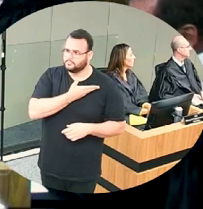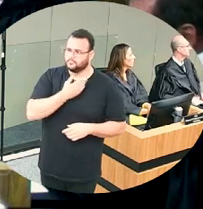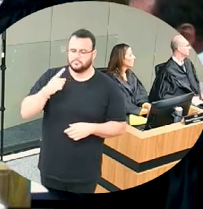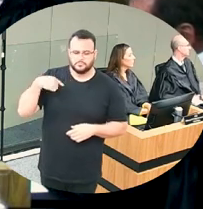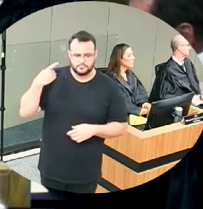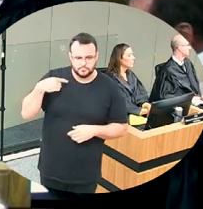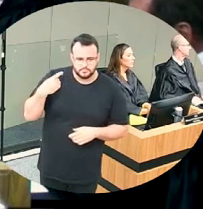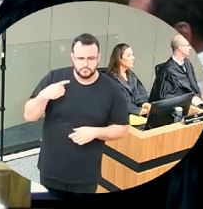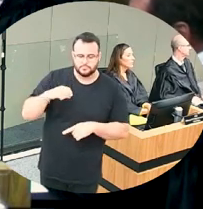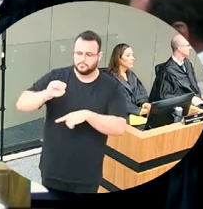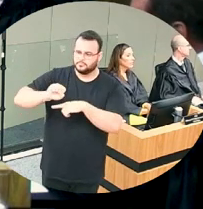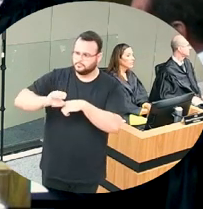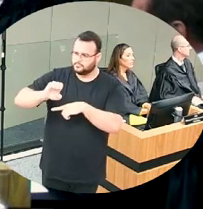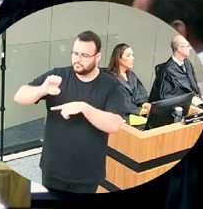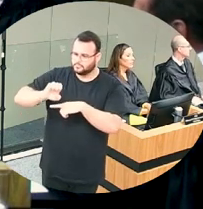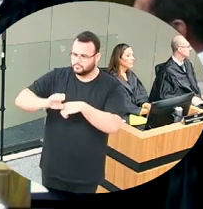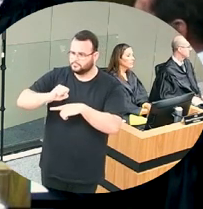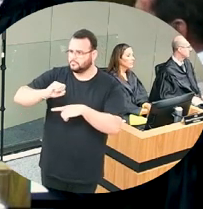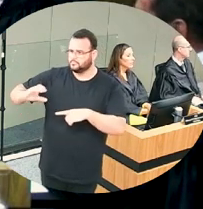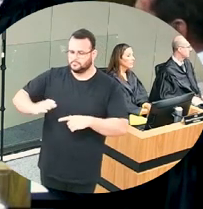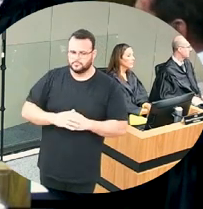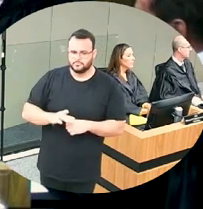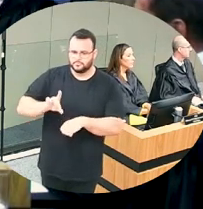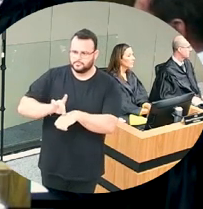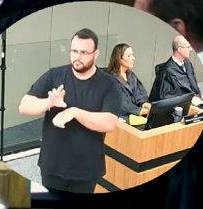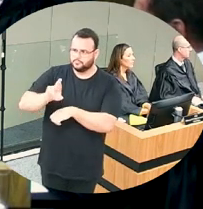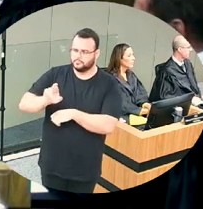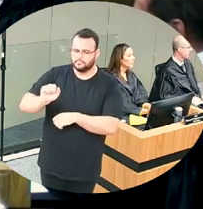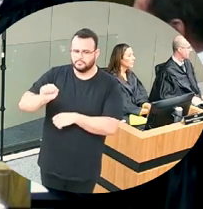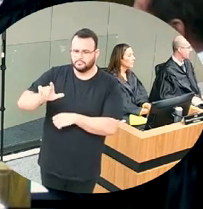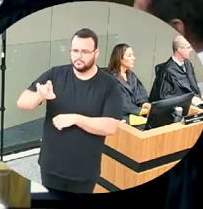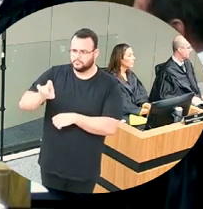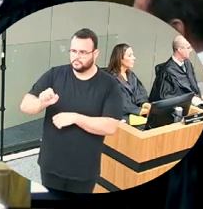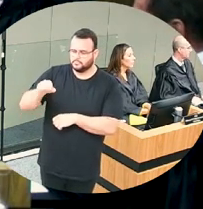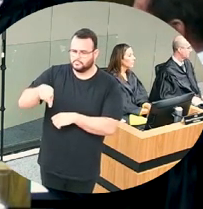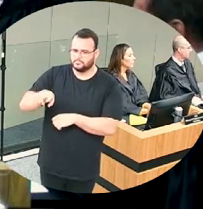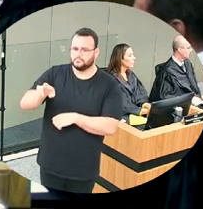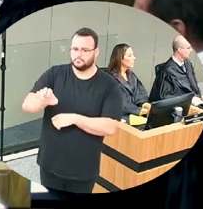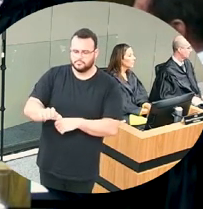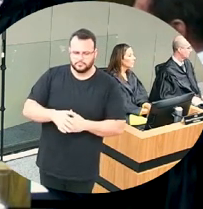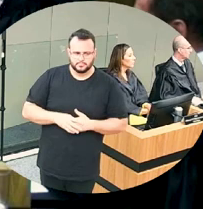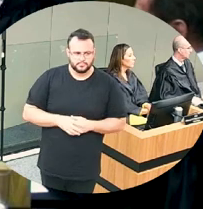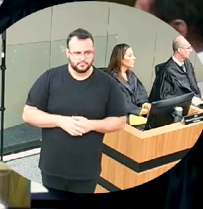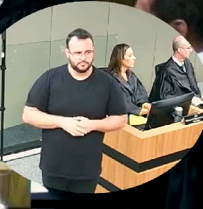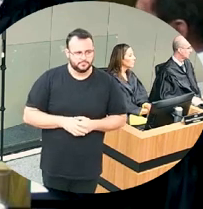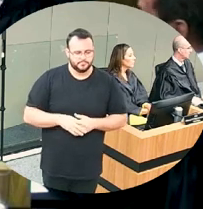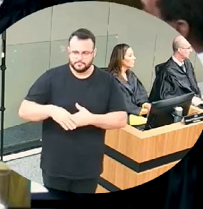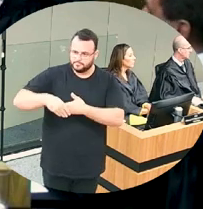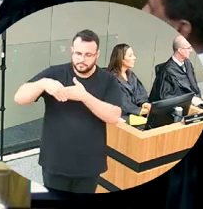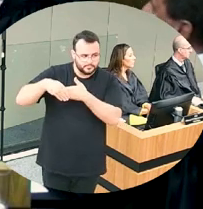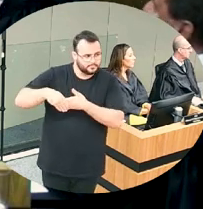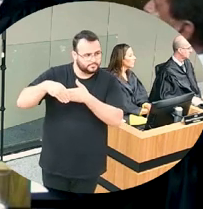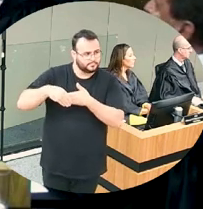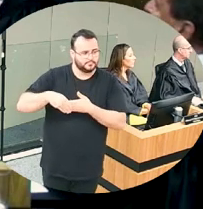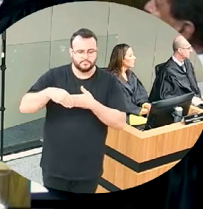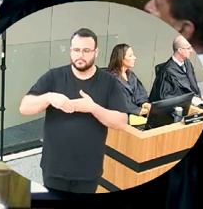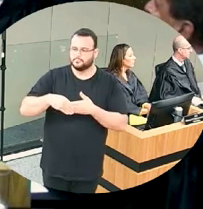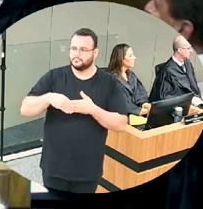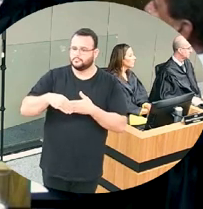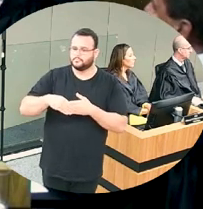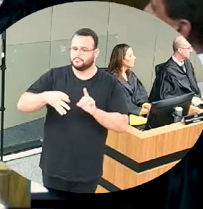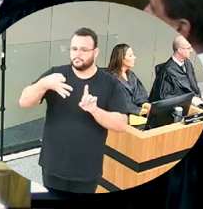advocacia Catarinense Dr Alexandre luí Ramos fazer um cumprimento ao nosso